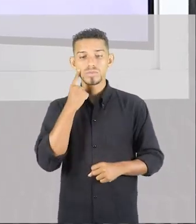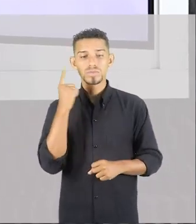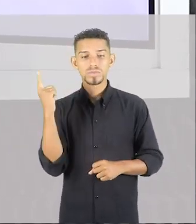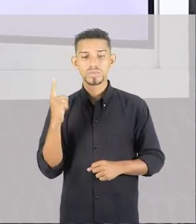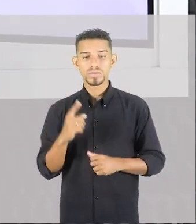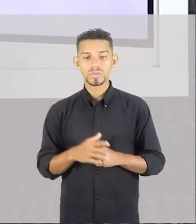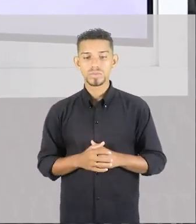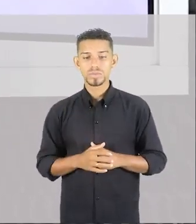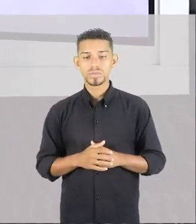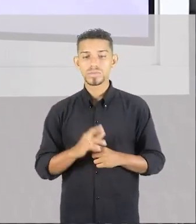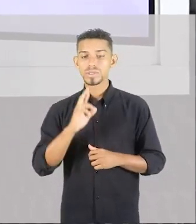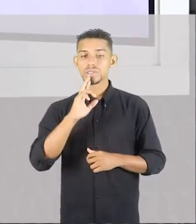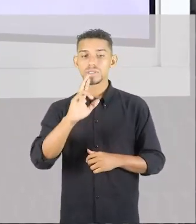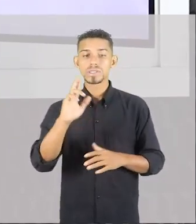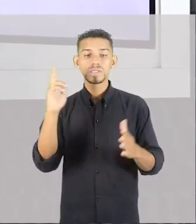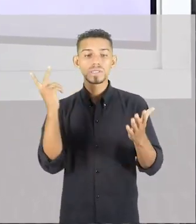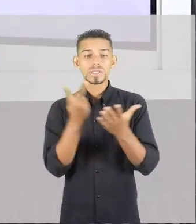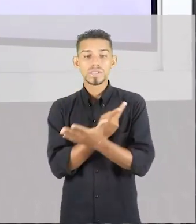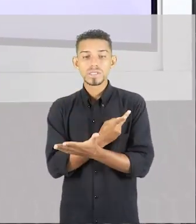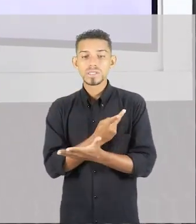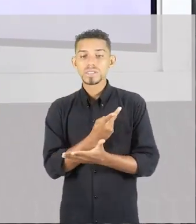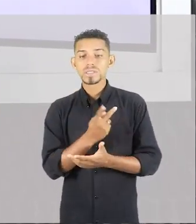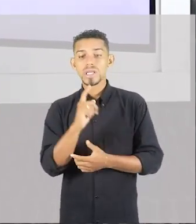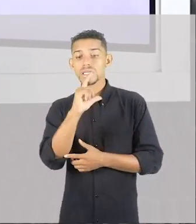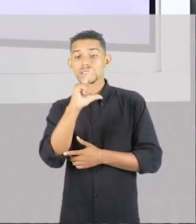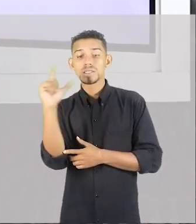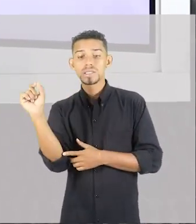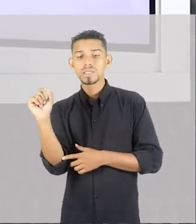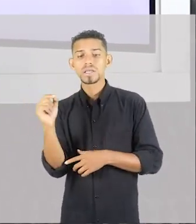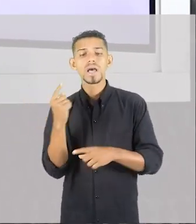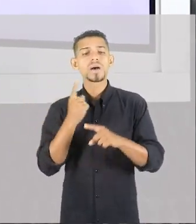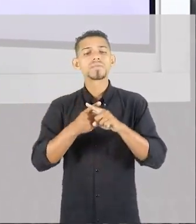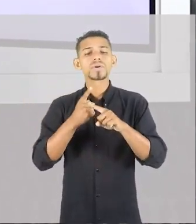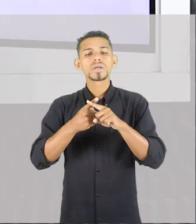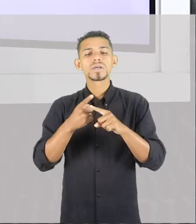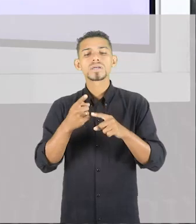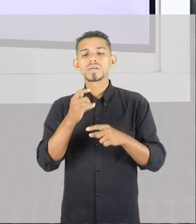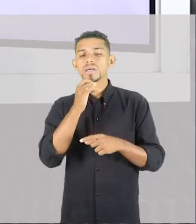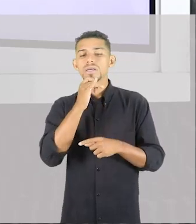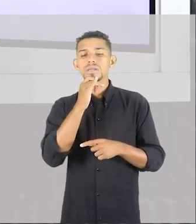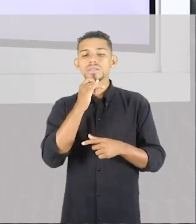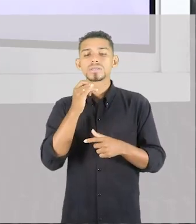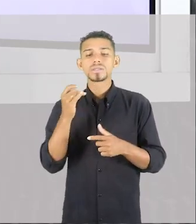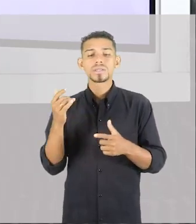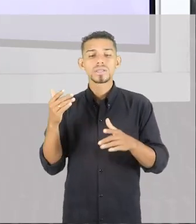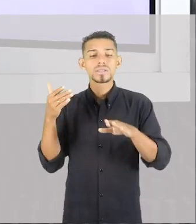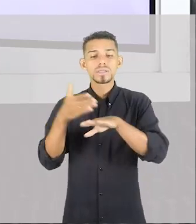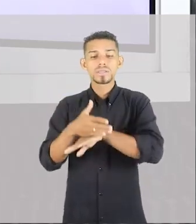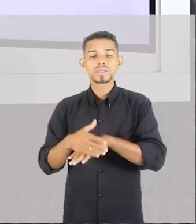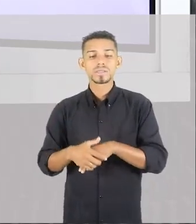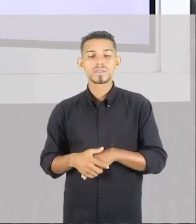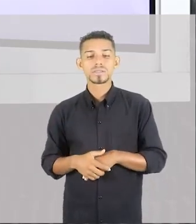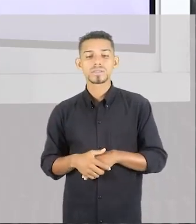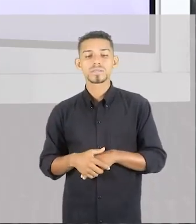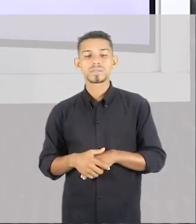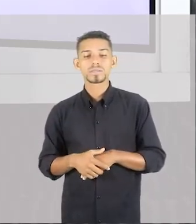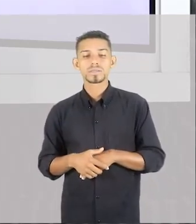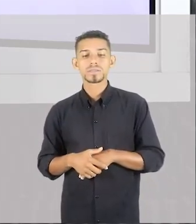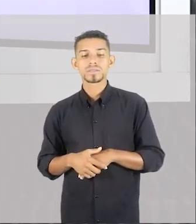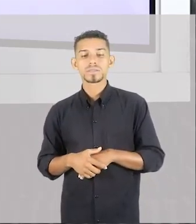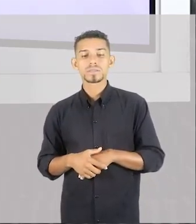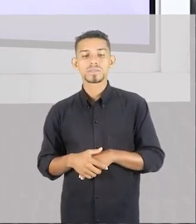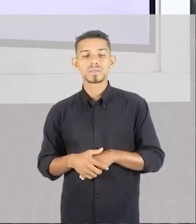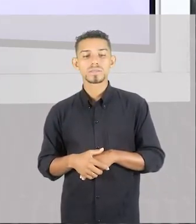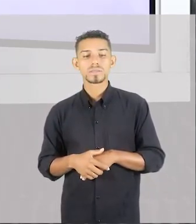Eita, erramos, ó. É saindo da folha. Mas por que é saindo se a regra disse que era entrando? Porque é o seguinte,